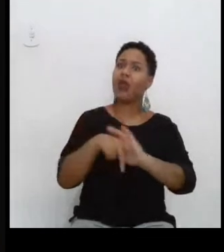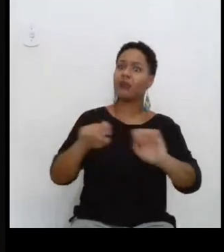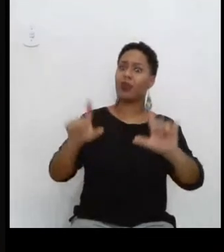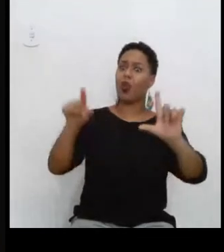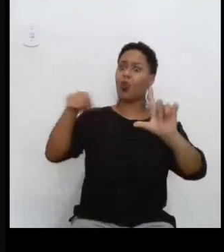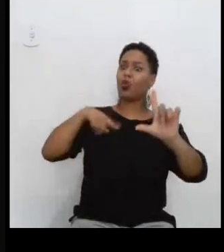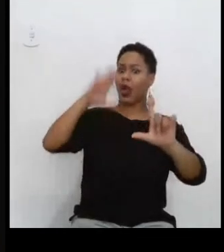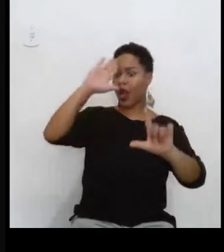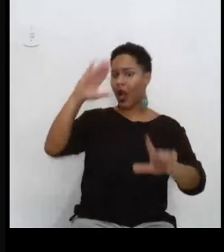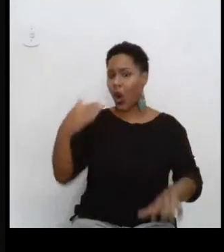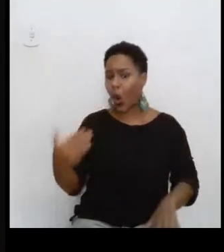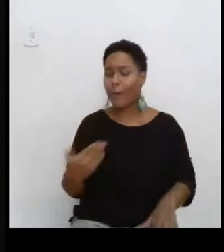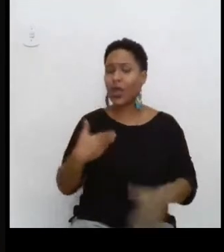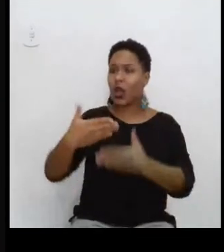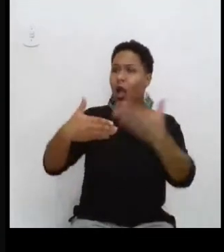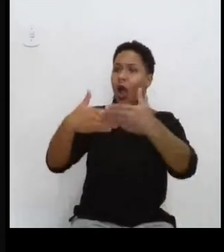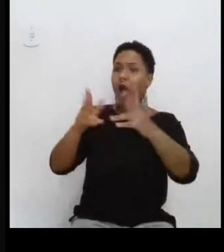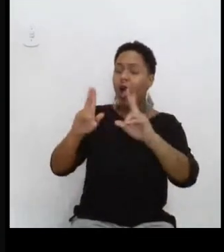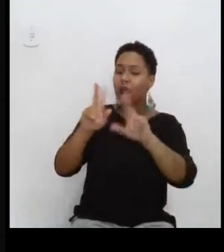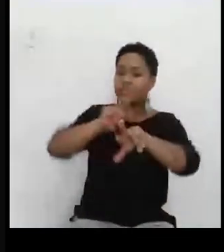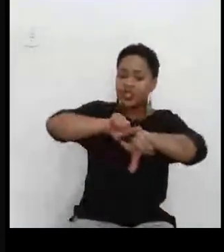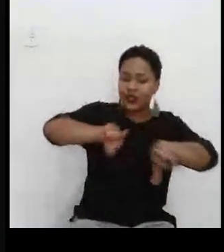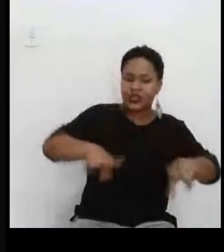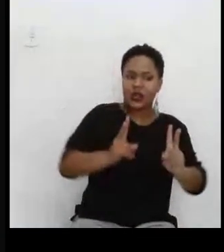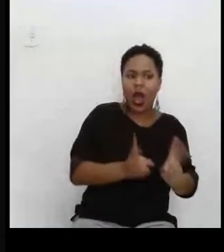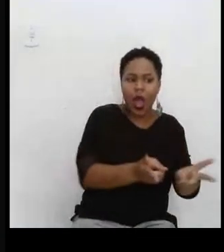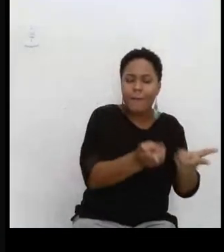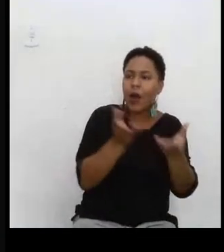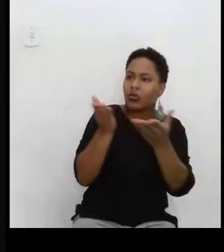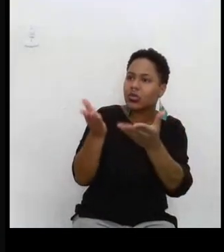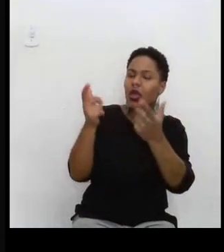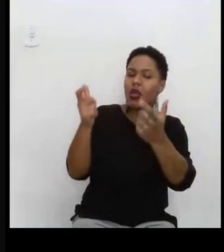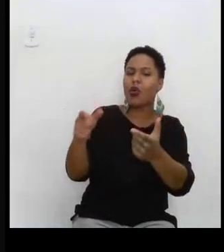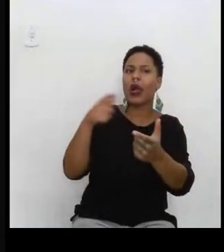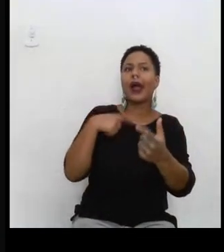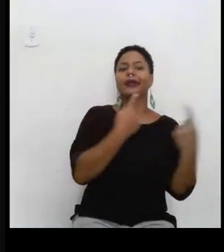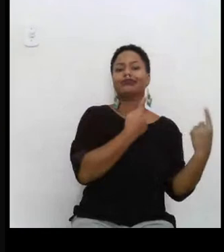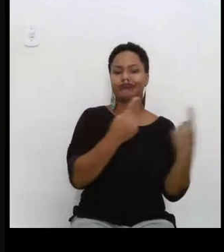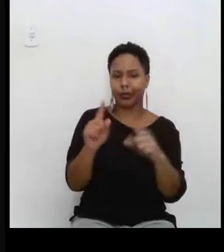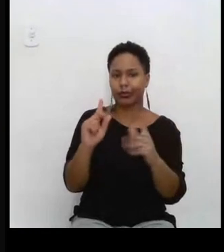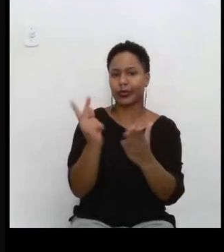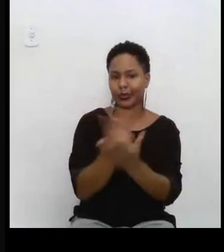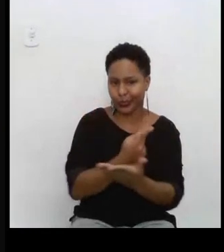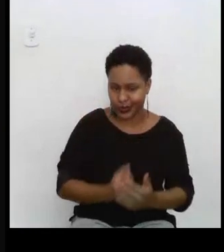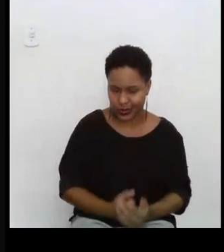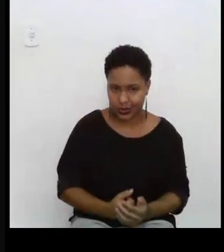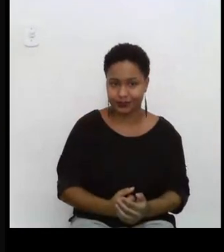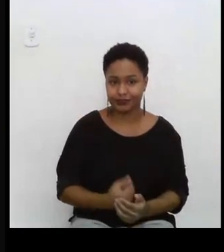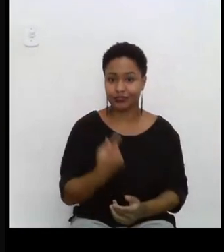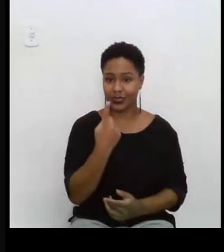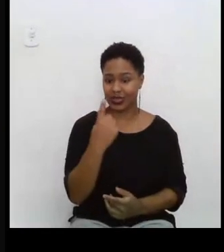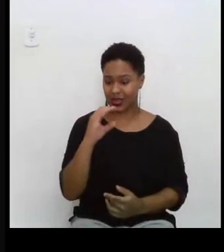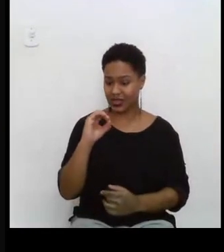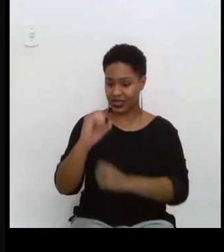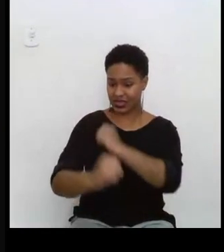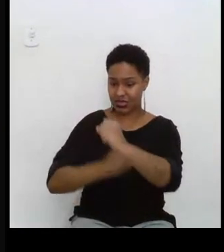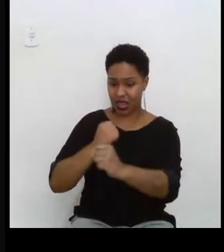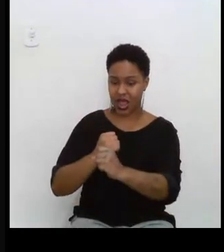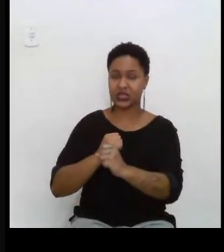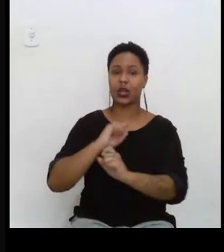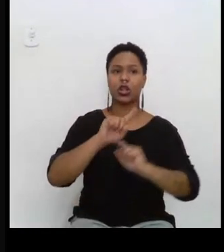transversal no passeio público na galeria sonhos não é essa assassinato